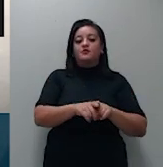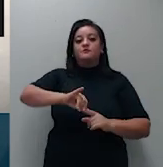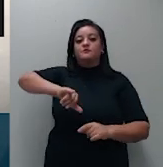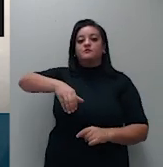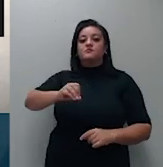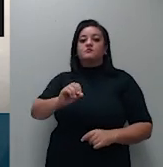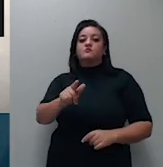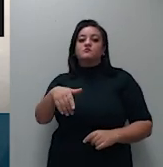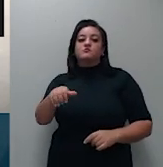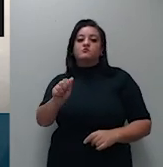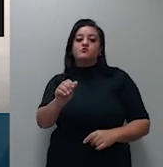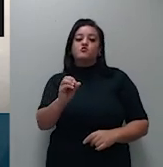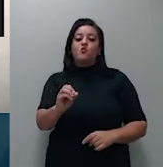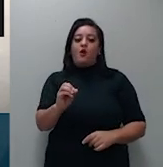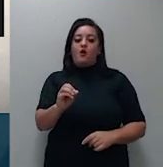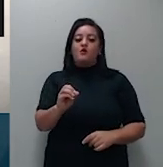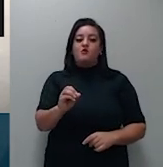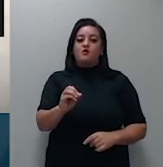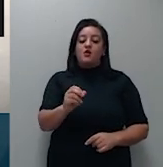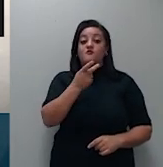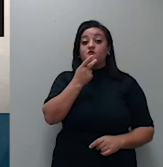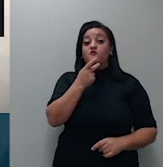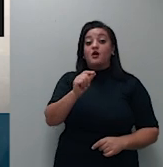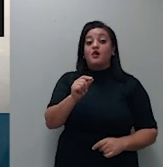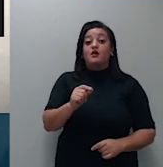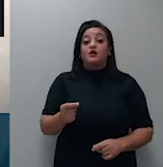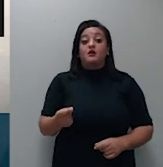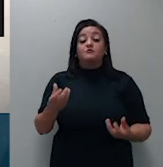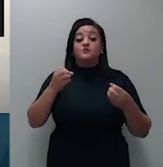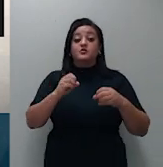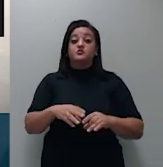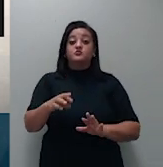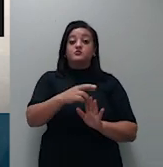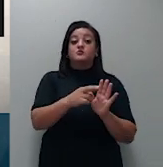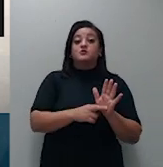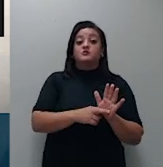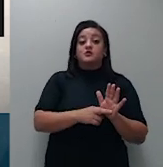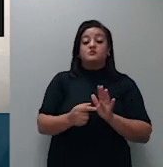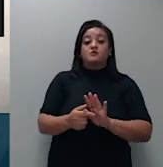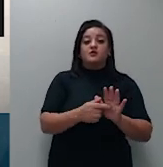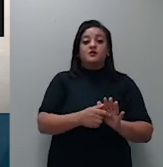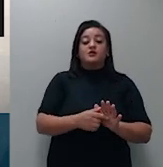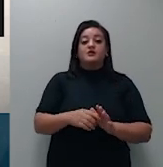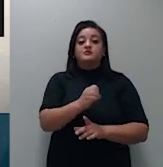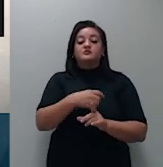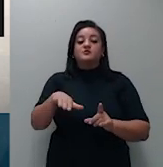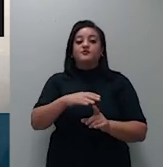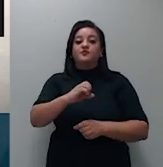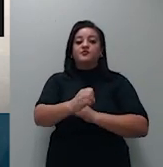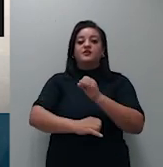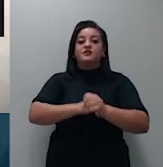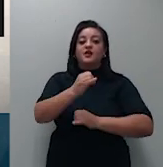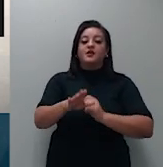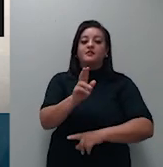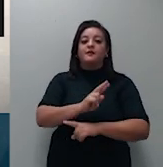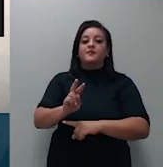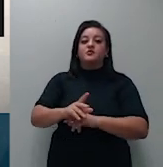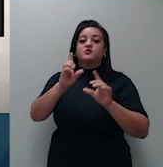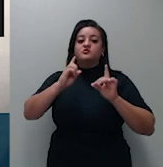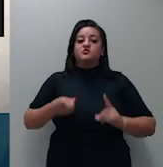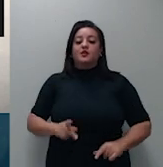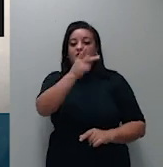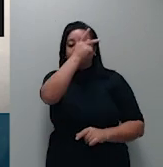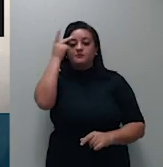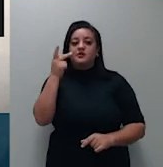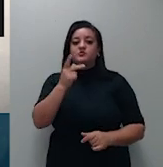Longhi afirma deficiência normativa do Marco civil da internet na proteção da dignidade da pessoa ao